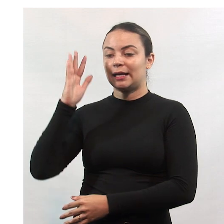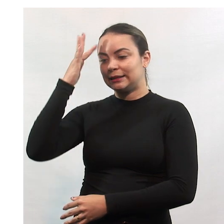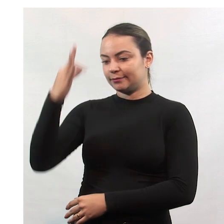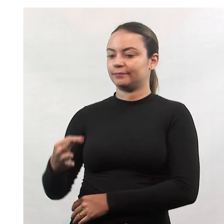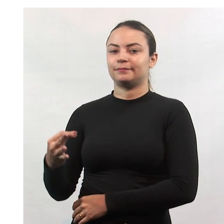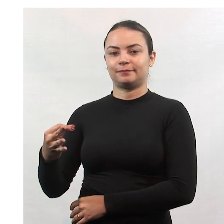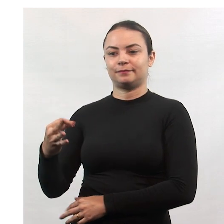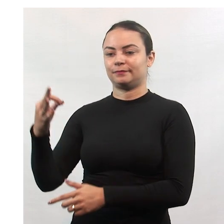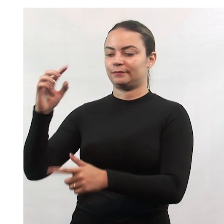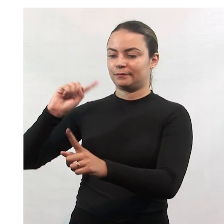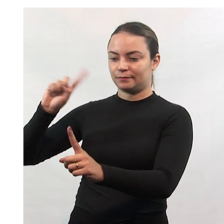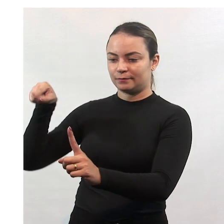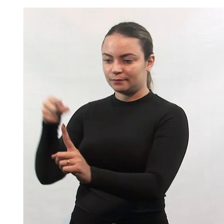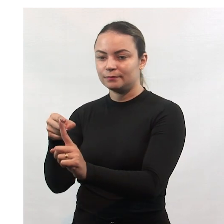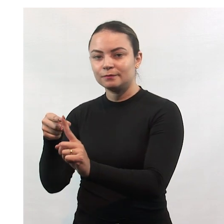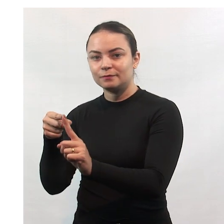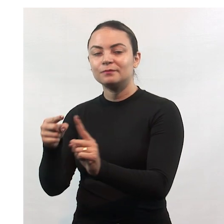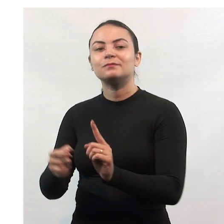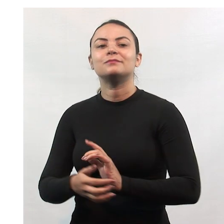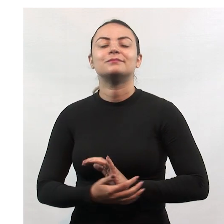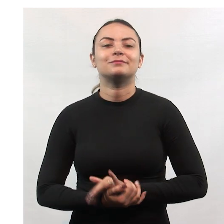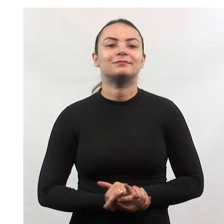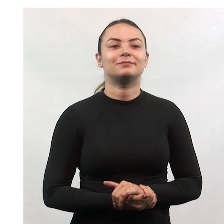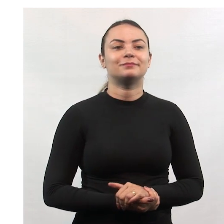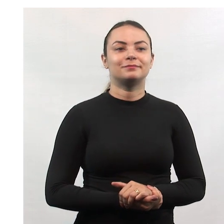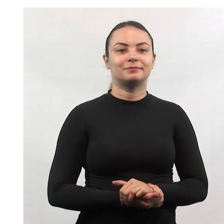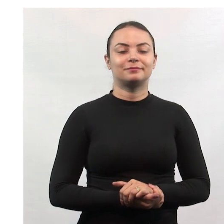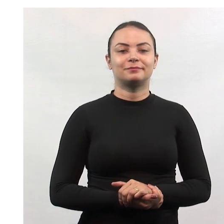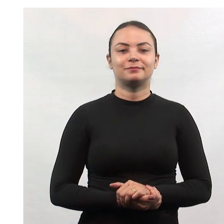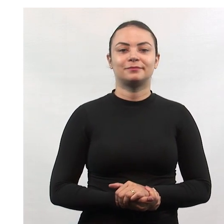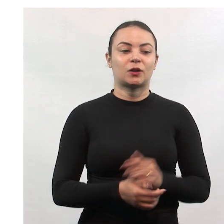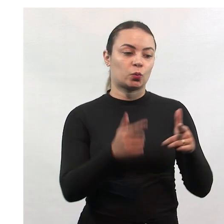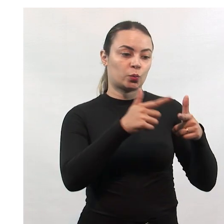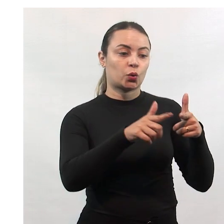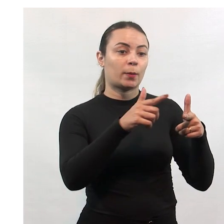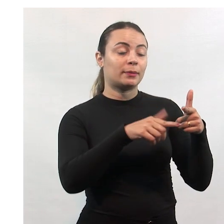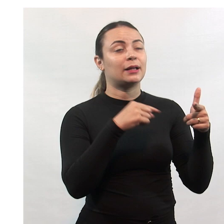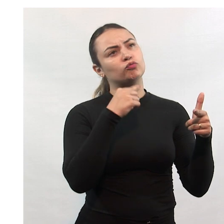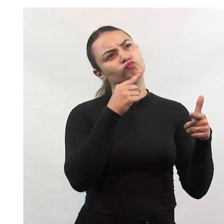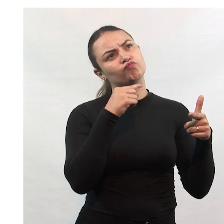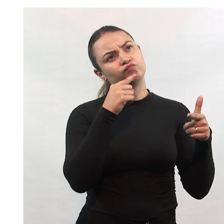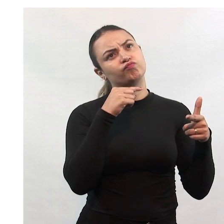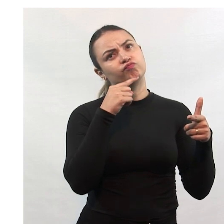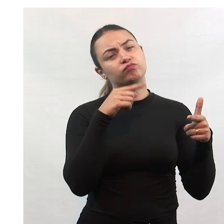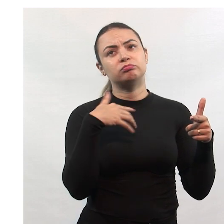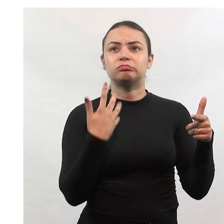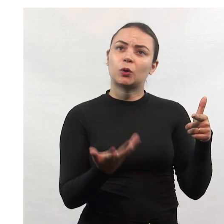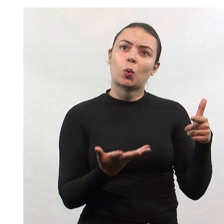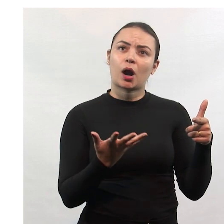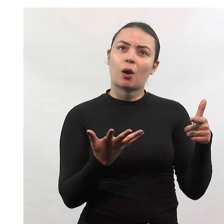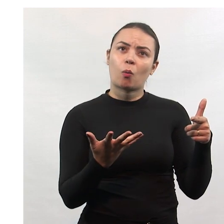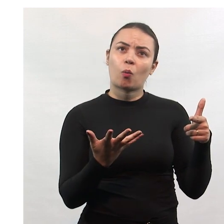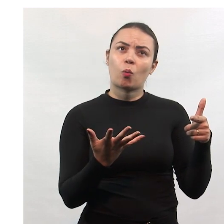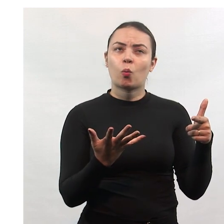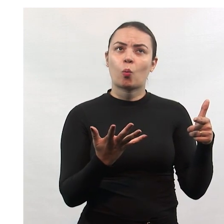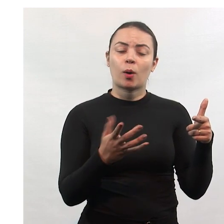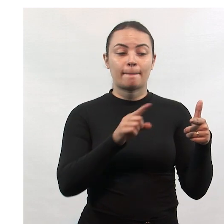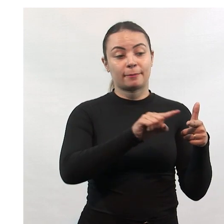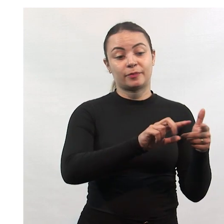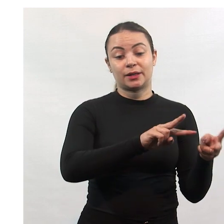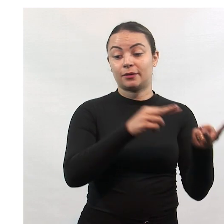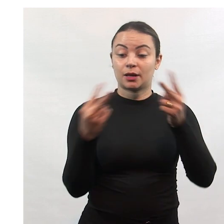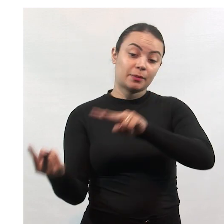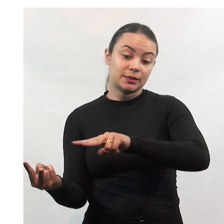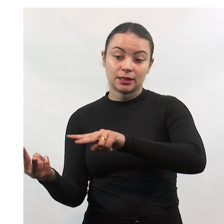E você definiu qual que é o estágio, né? O lugar que você quer alcançar com essa pesquisa, que no caso seria análise,